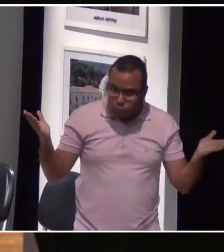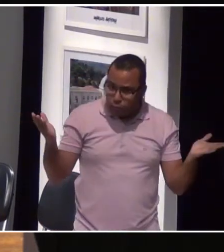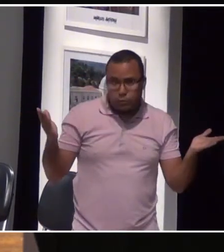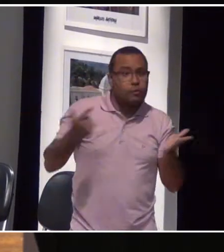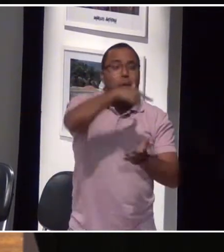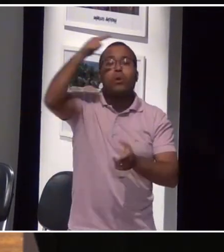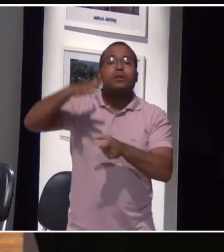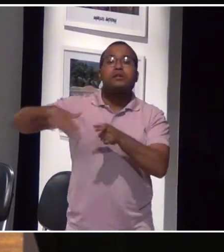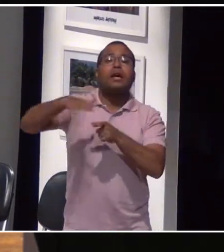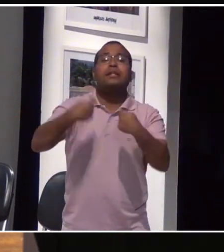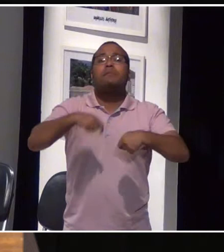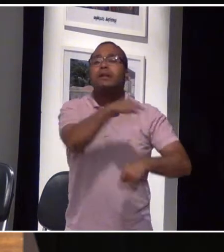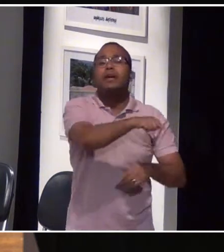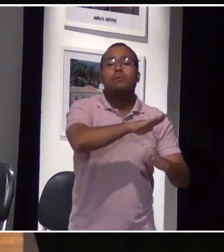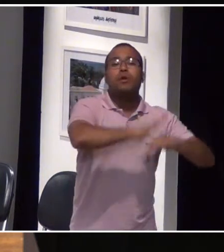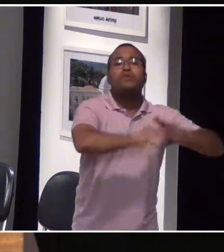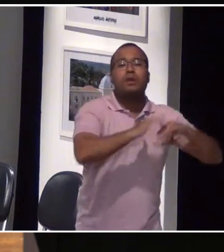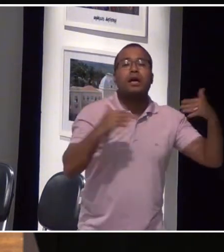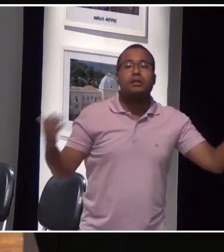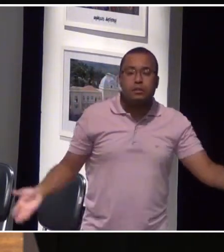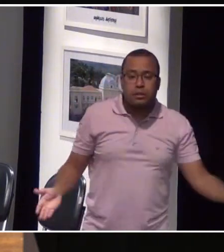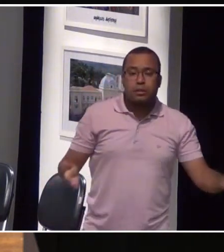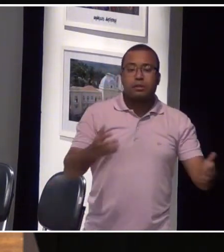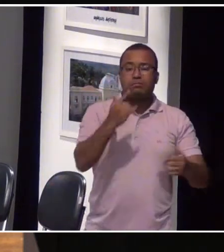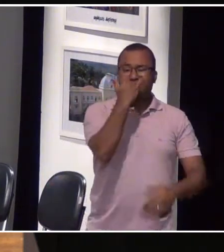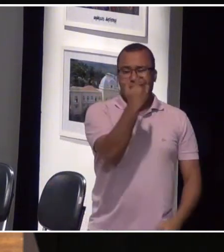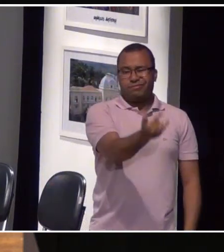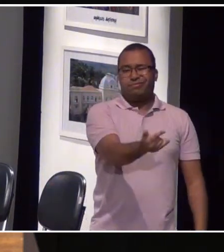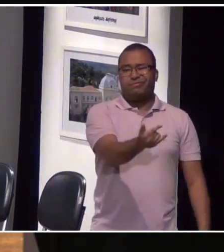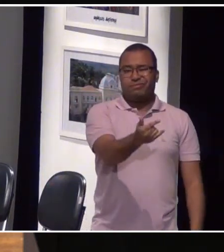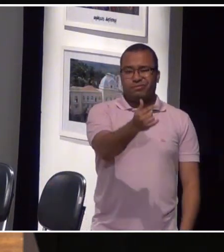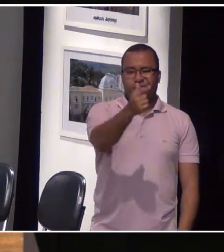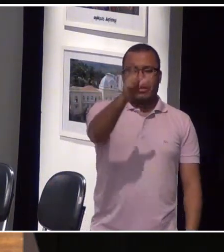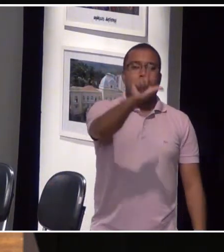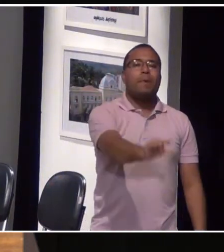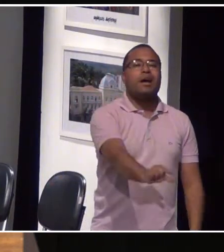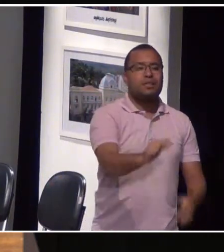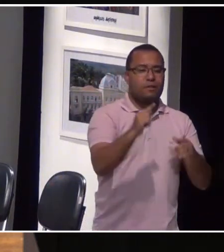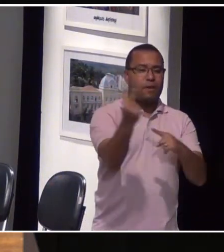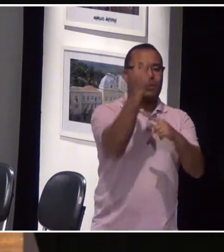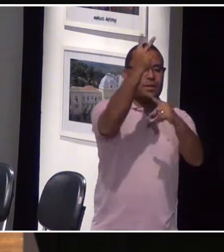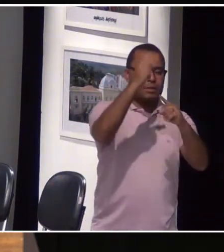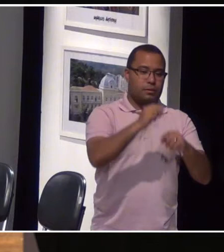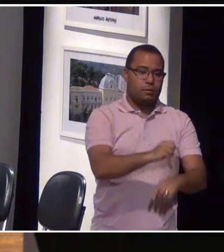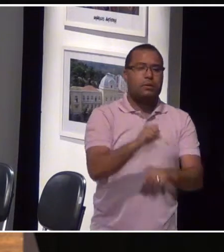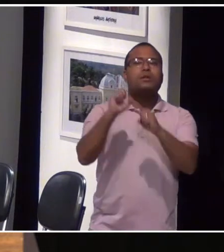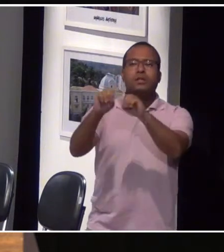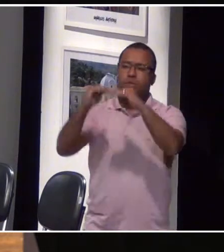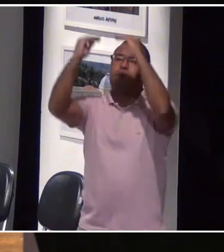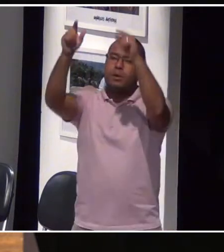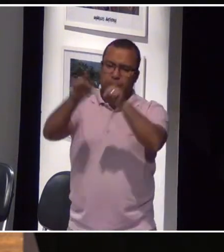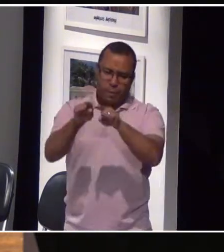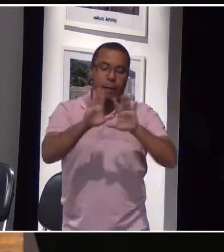outras áreas que demandam esses profissionais, então se torna realmente muito pouco atrativo pela baixa valorização na escola básica. No ensino